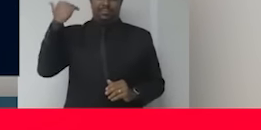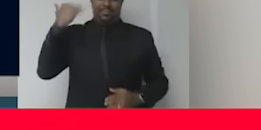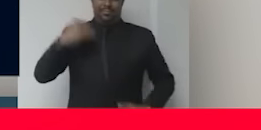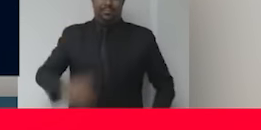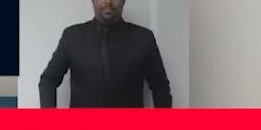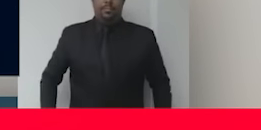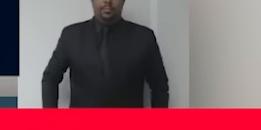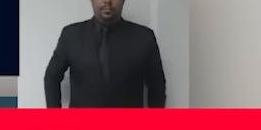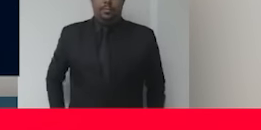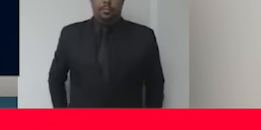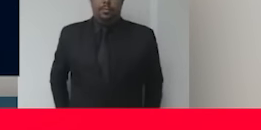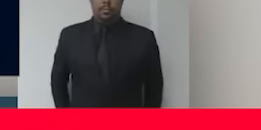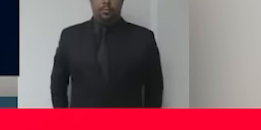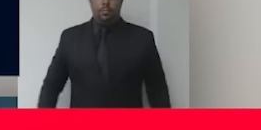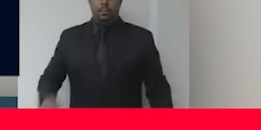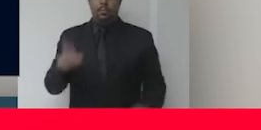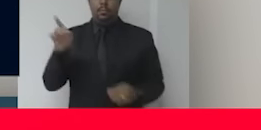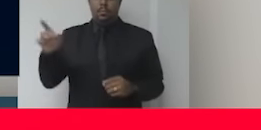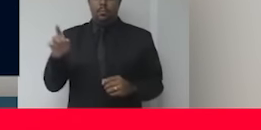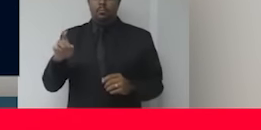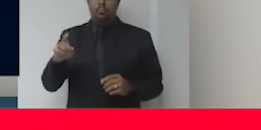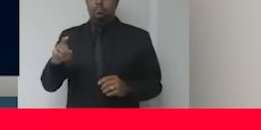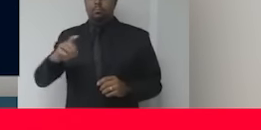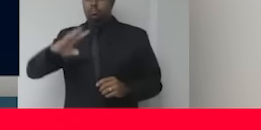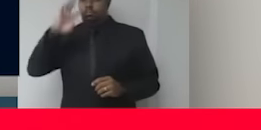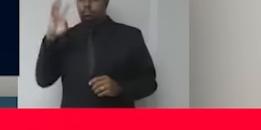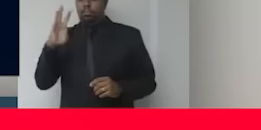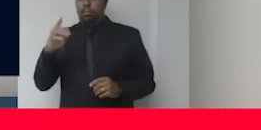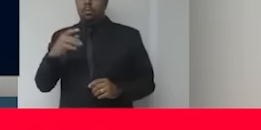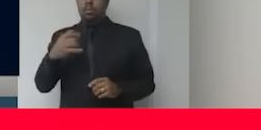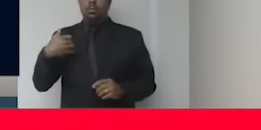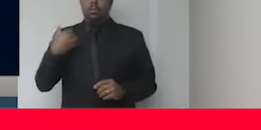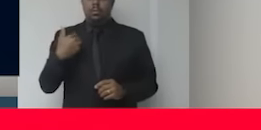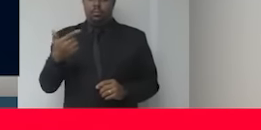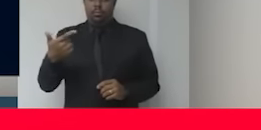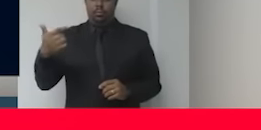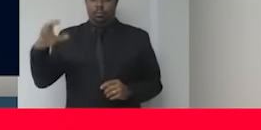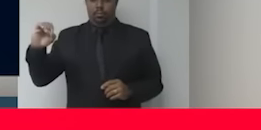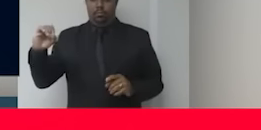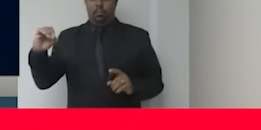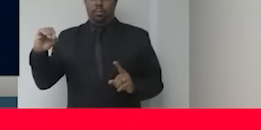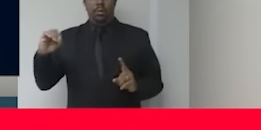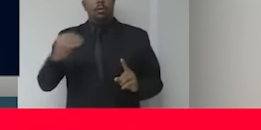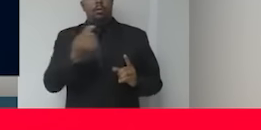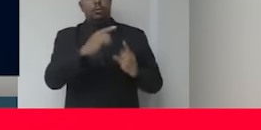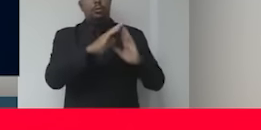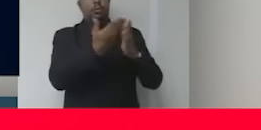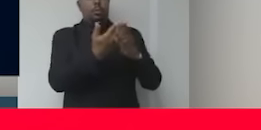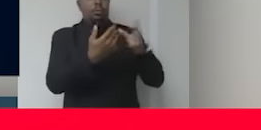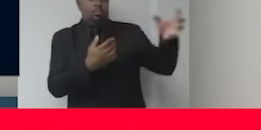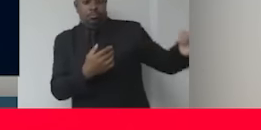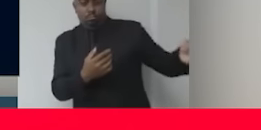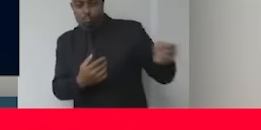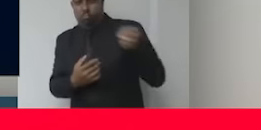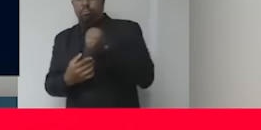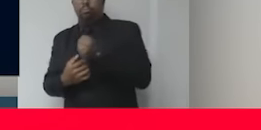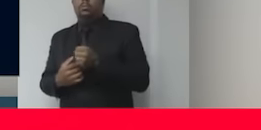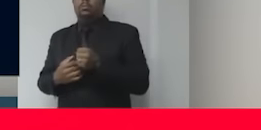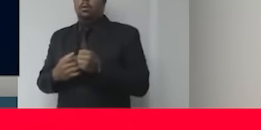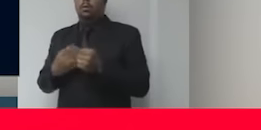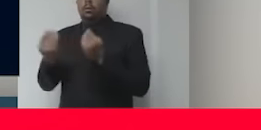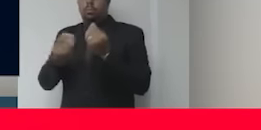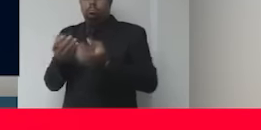tinha 20 anos. Passou a tirá-la das aulas na escola e levá-la com ele, e a se relacionar com ela, e a partir de um determinado momento com